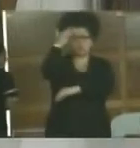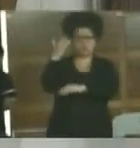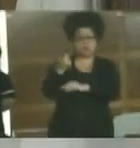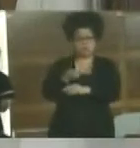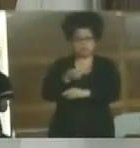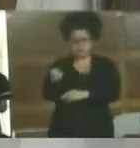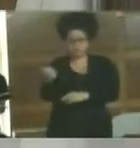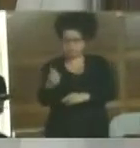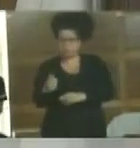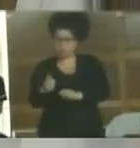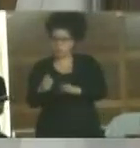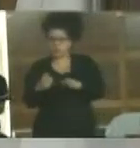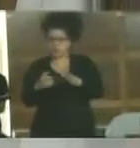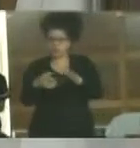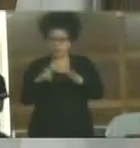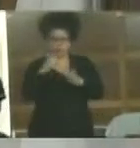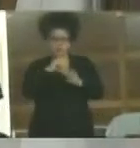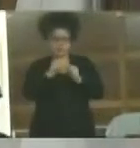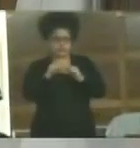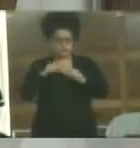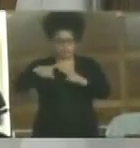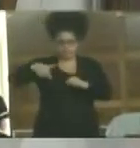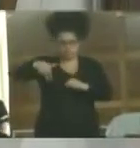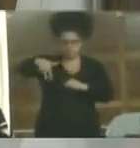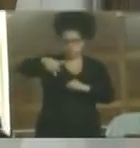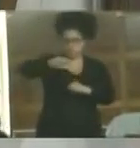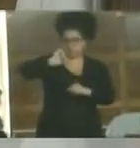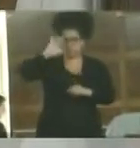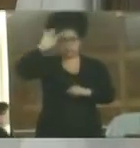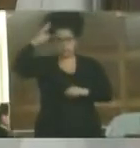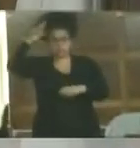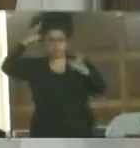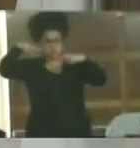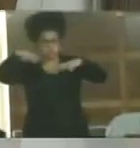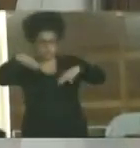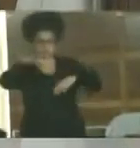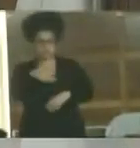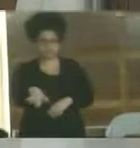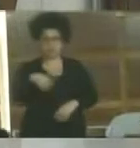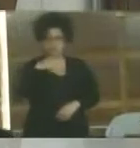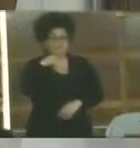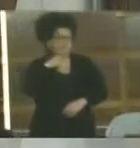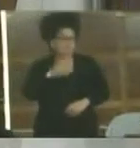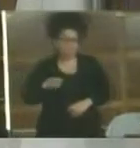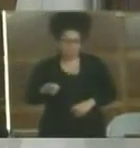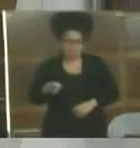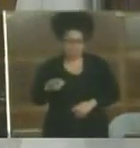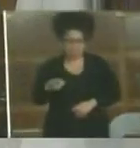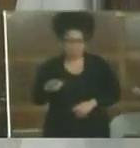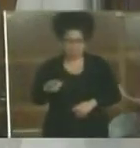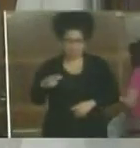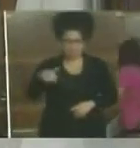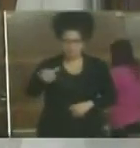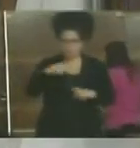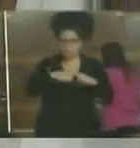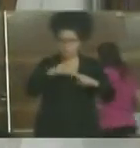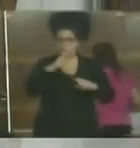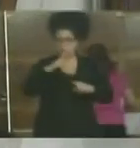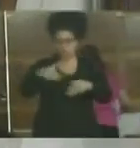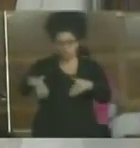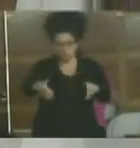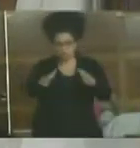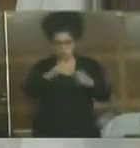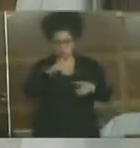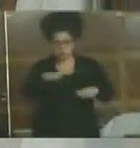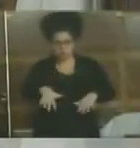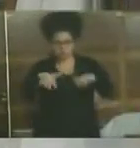terreno anos atrás. Então, quando chove, as crianças não podem chegar à escola sem ser pelo espaço. Bom, é meio que uma